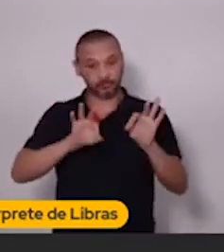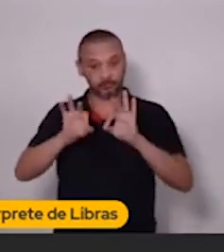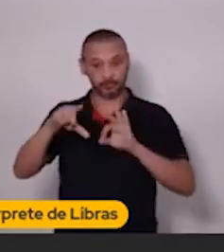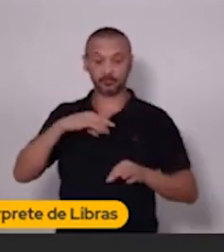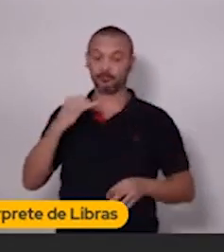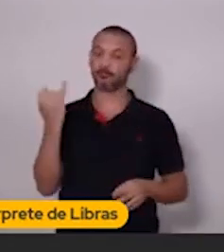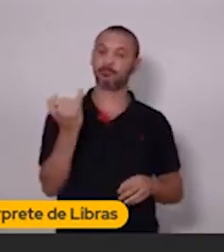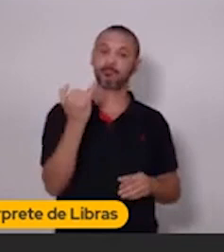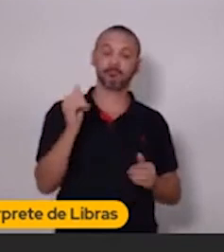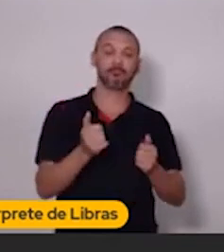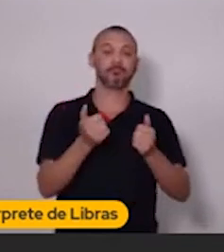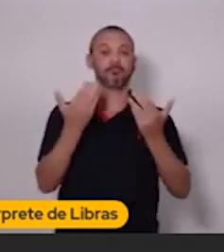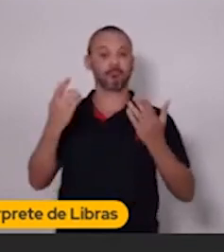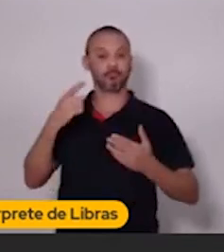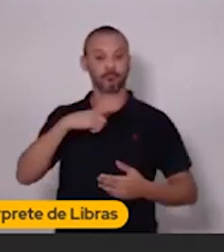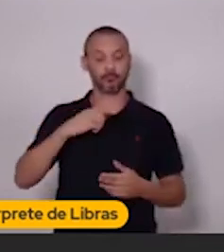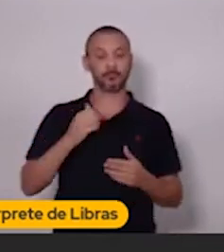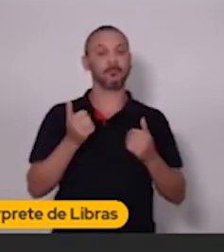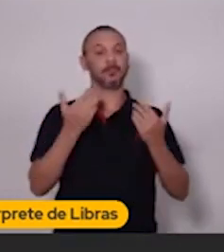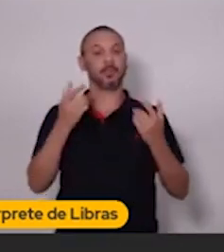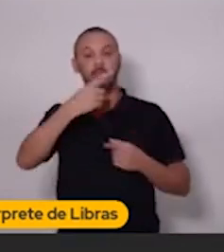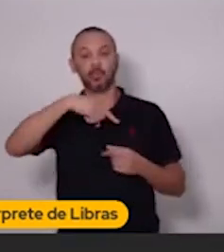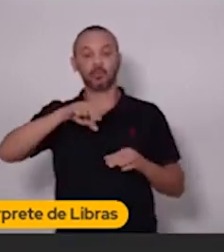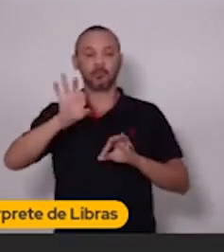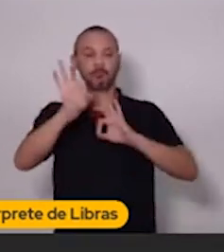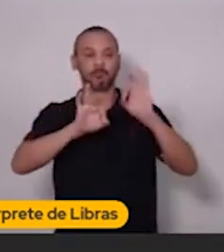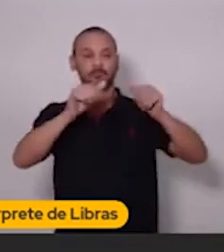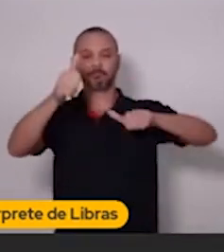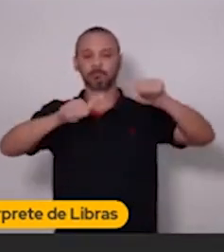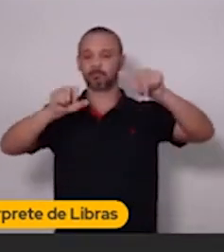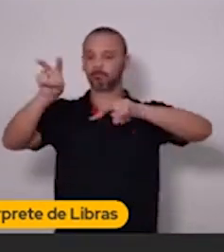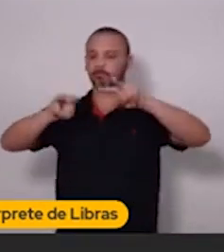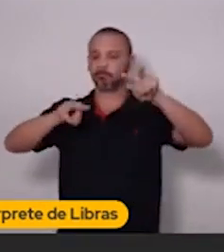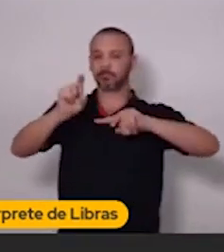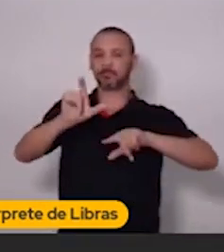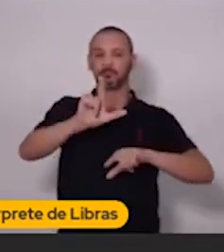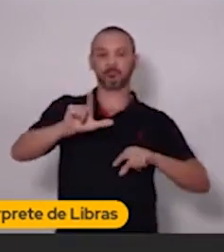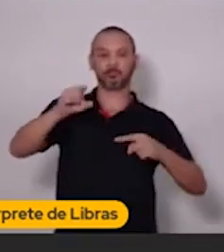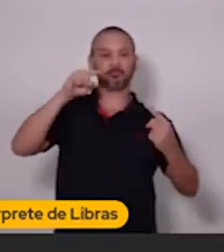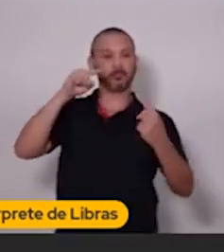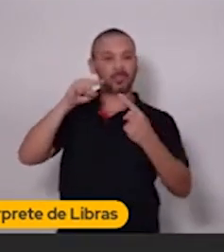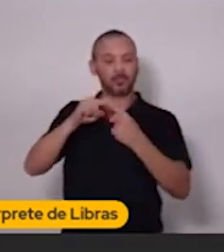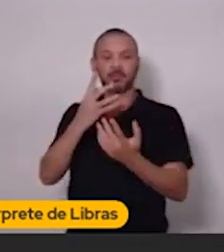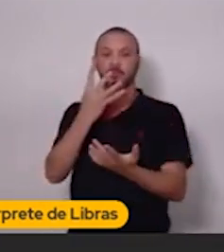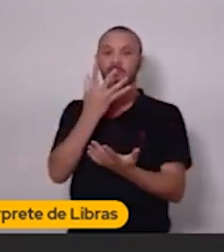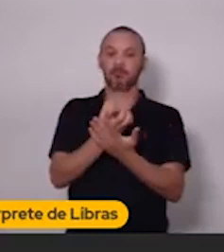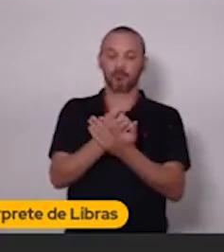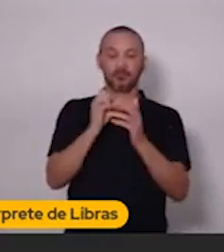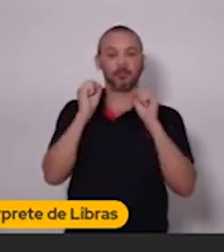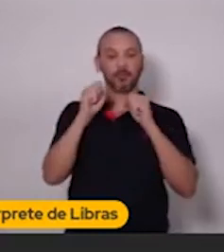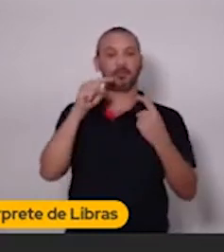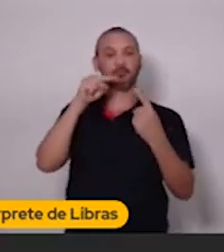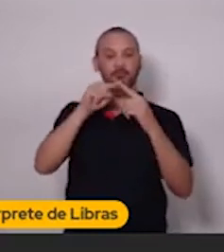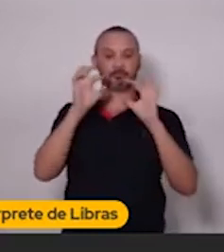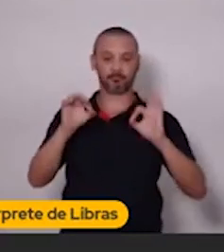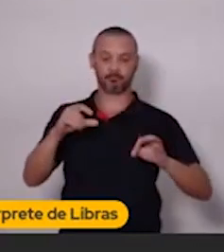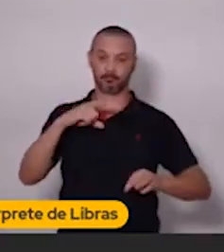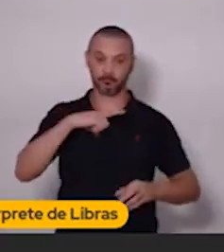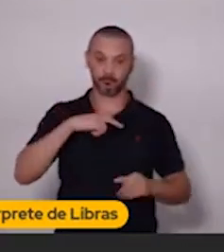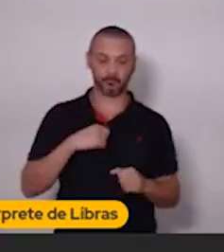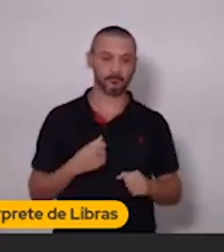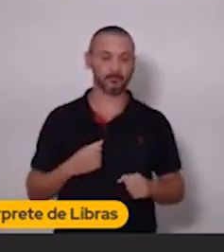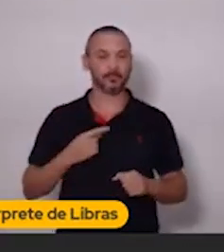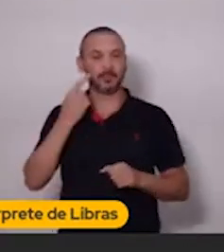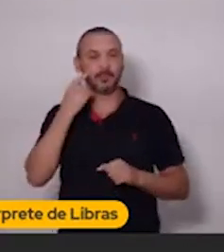importância desses elementos. Enfim, a gente vai organizar toda a logística para que a nossa gravação possa acontecer. A gente vai